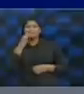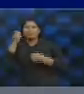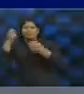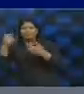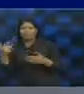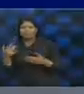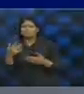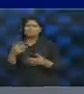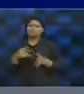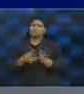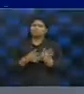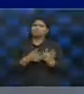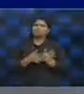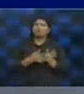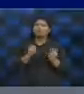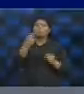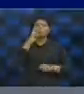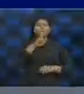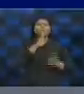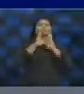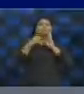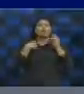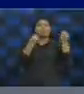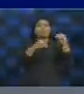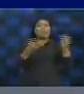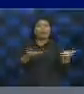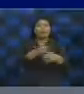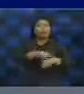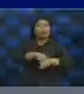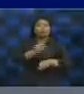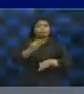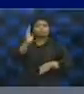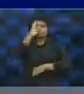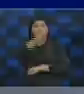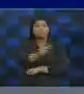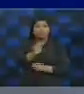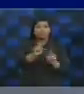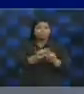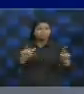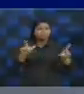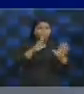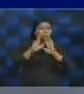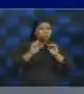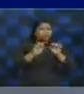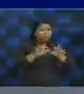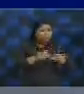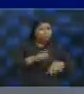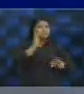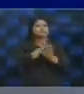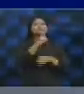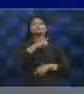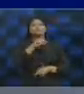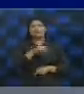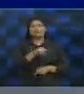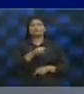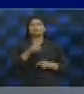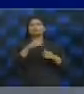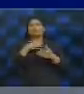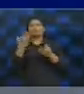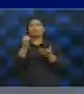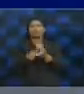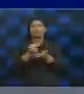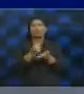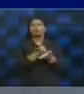em todo esse emaranhado de relações promíscuas entre essas empresas de presos, o governo do Estado e também